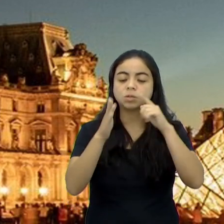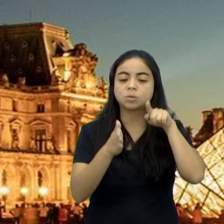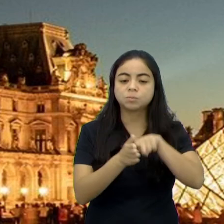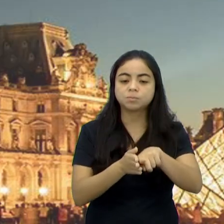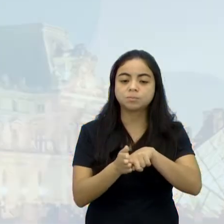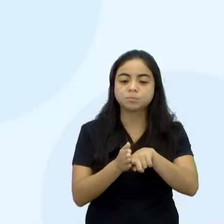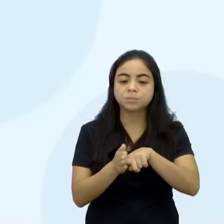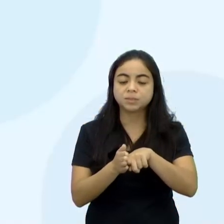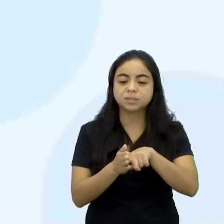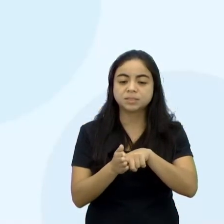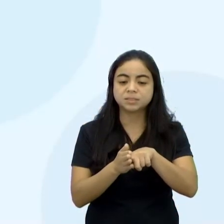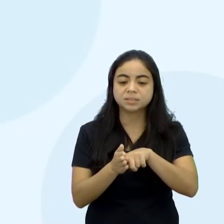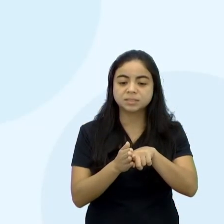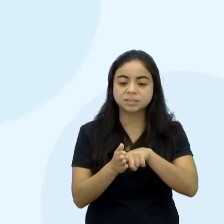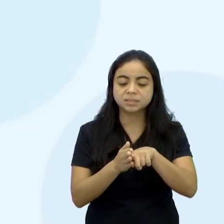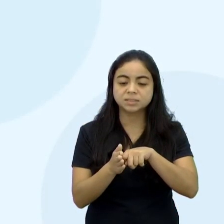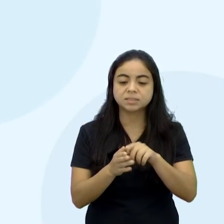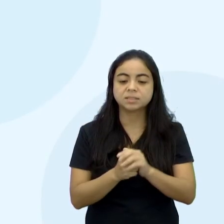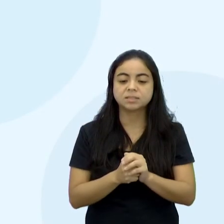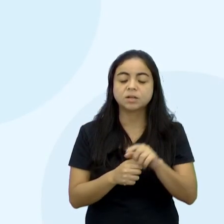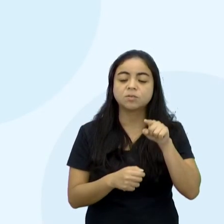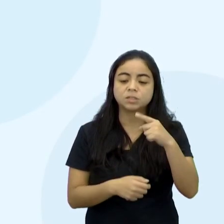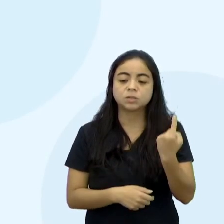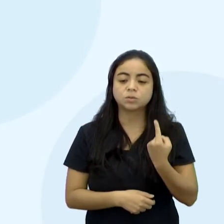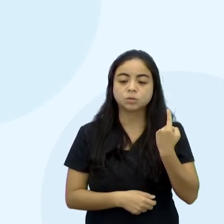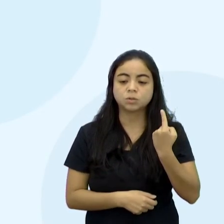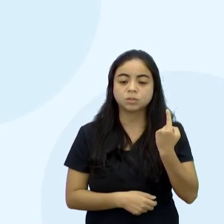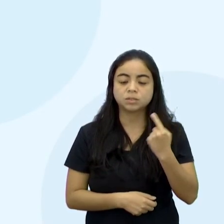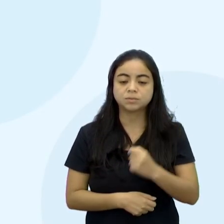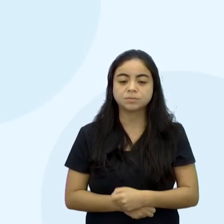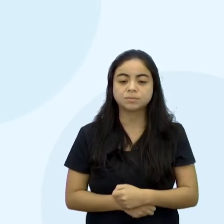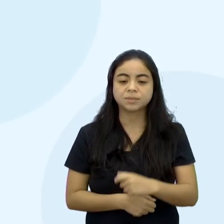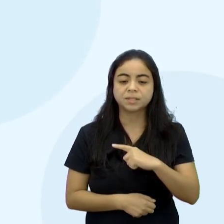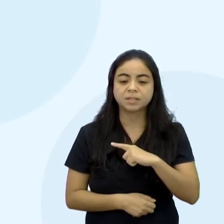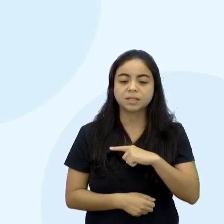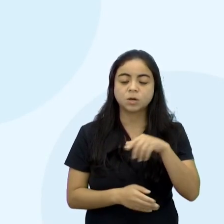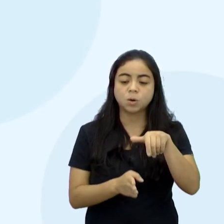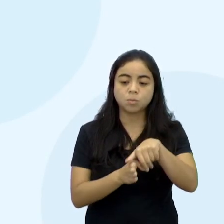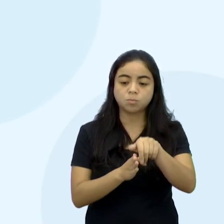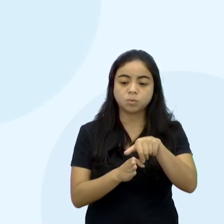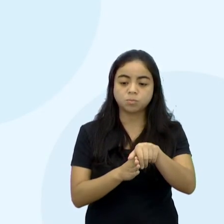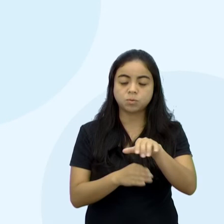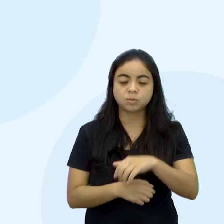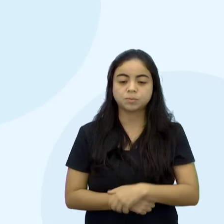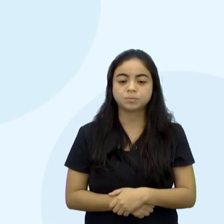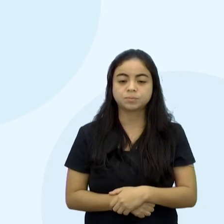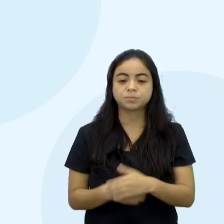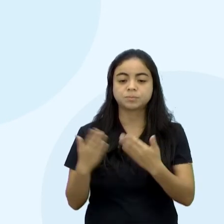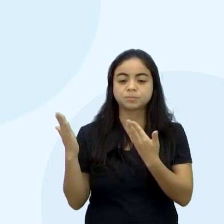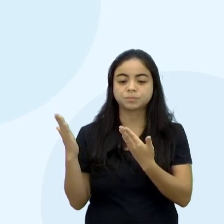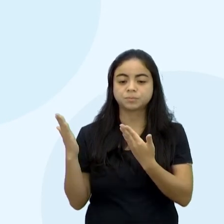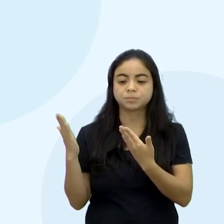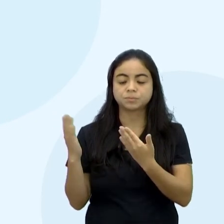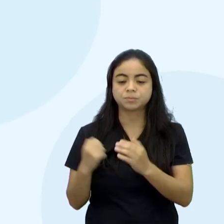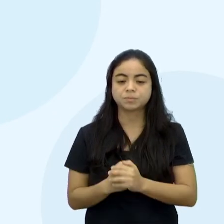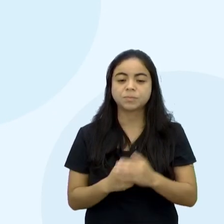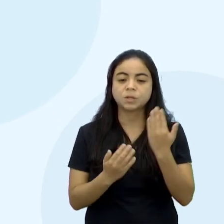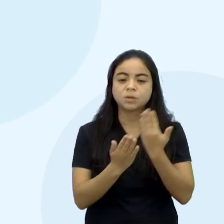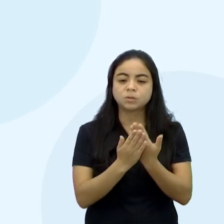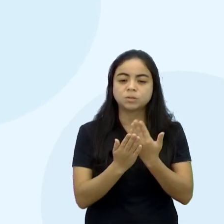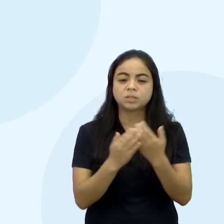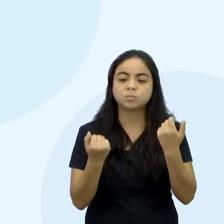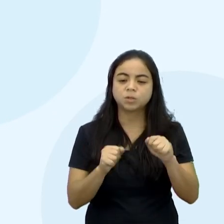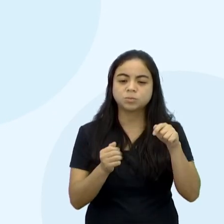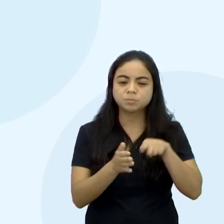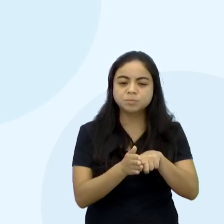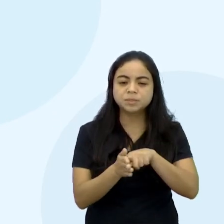pesquisa assíncrono aí, ou seja, você sozinho, temos sempre a nossa indicação. Olha só com os elementos sonoros. Os estudantes podem